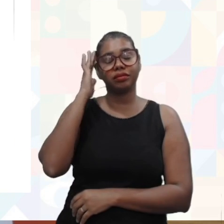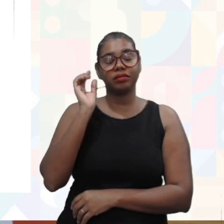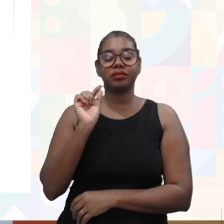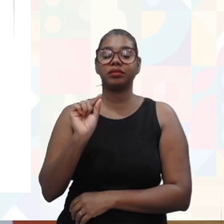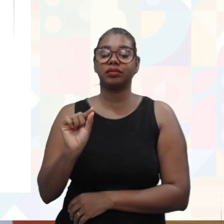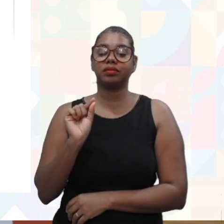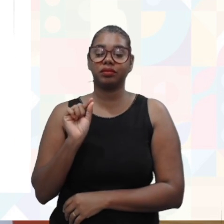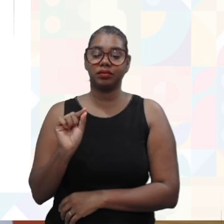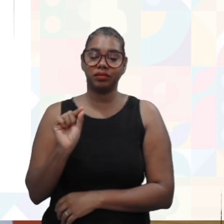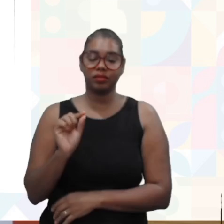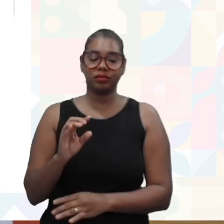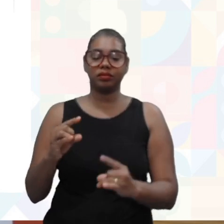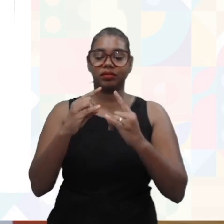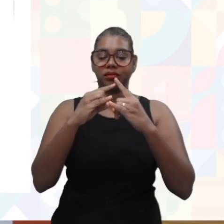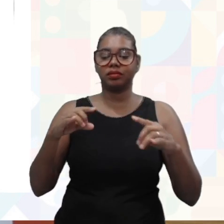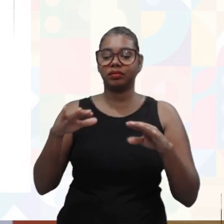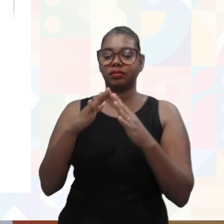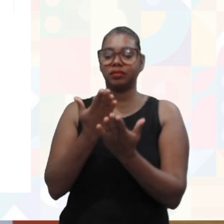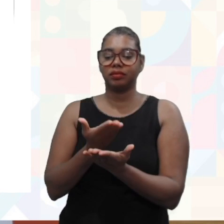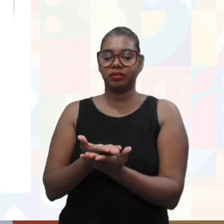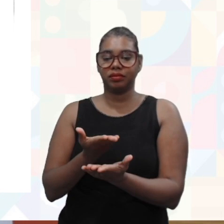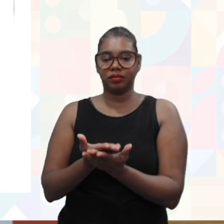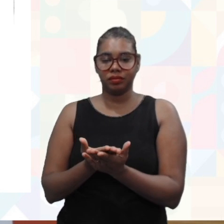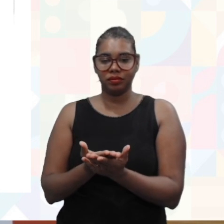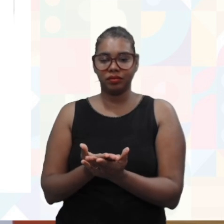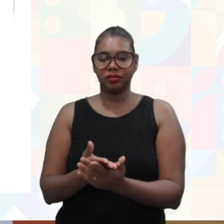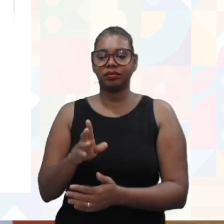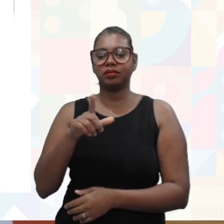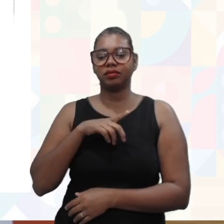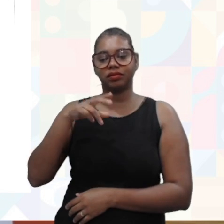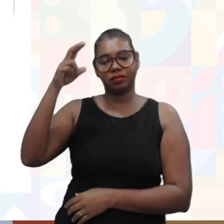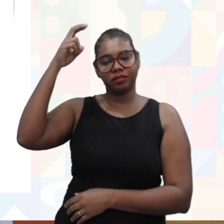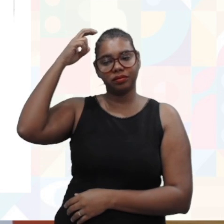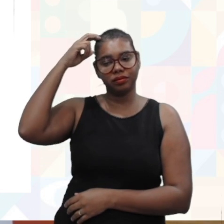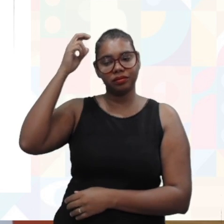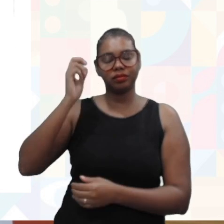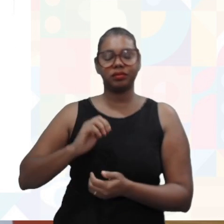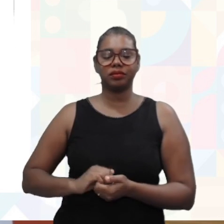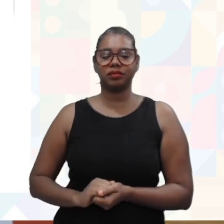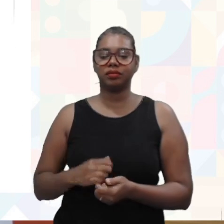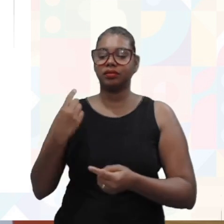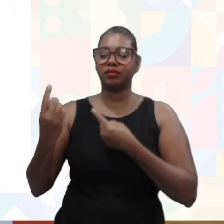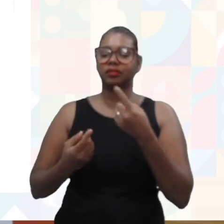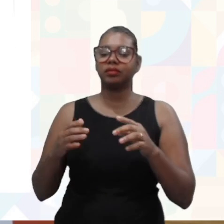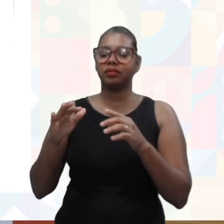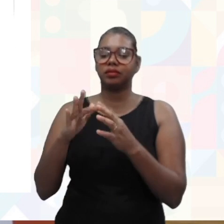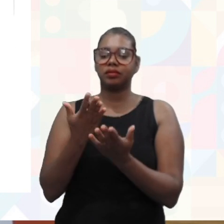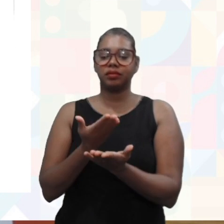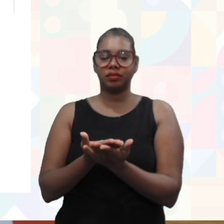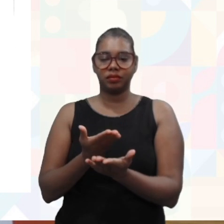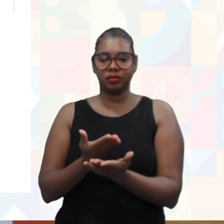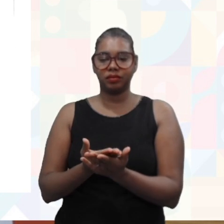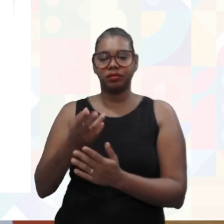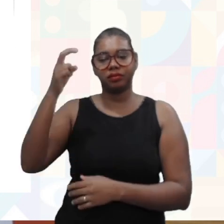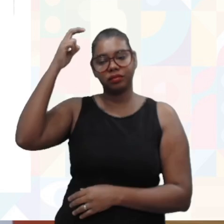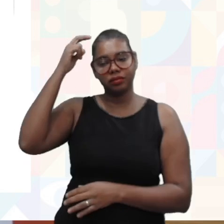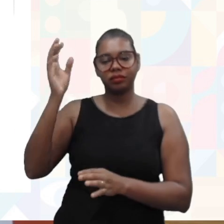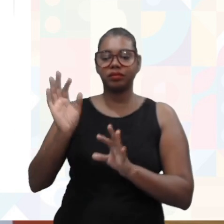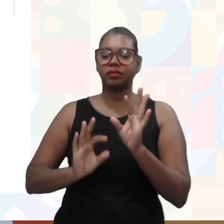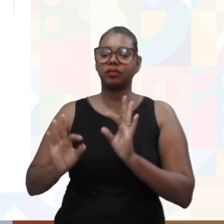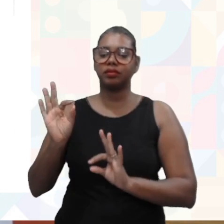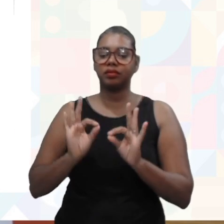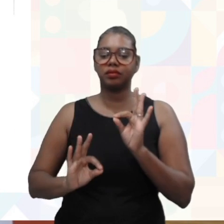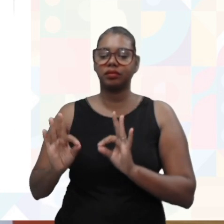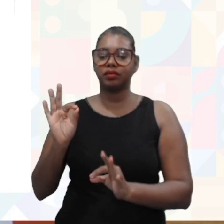a instituição escolar, ela tem uma cultura. Então, cada escola tem uma cultura